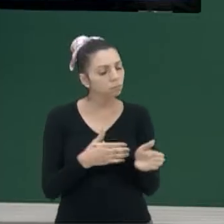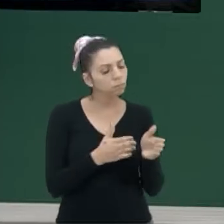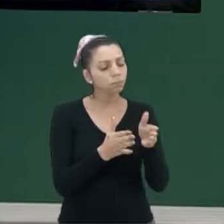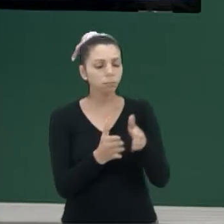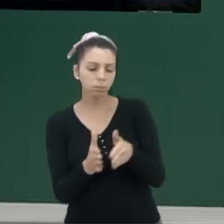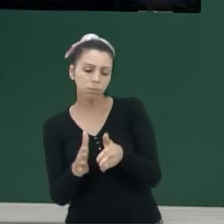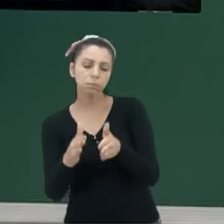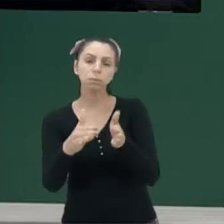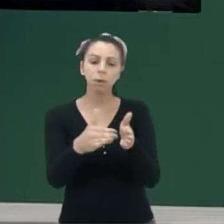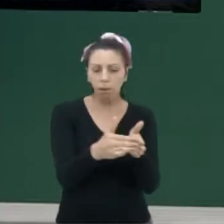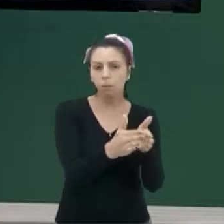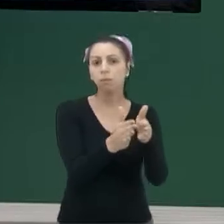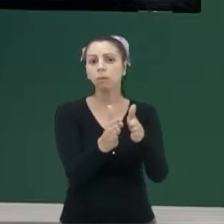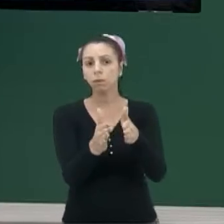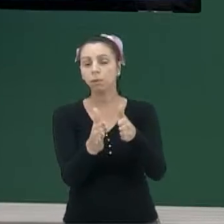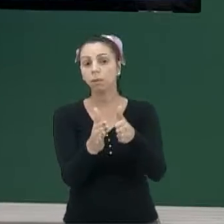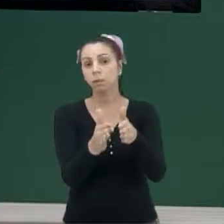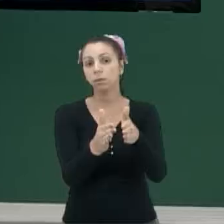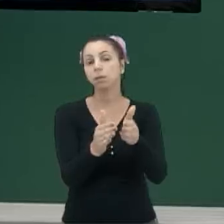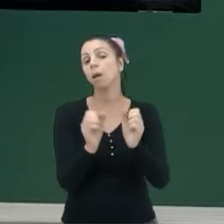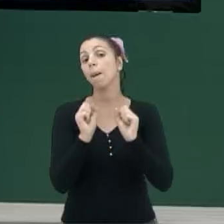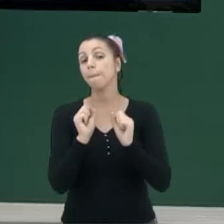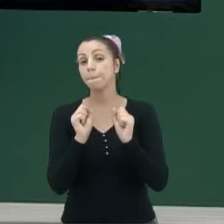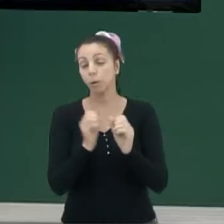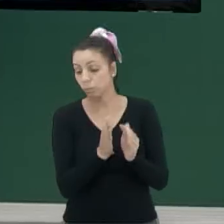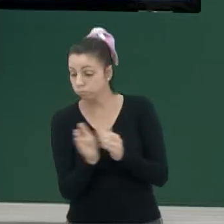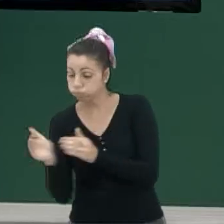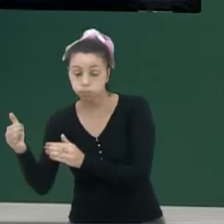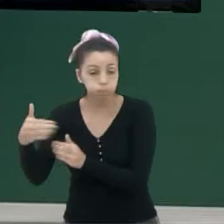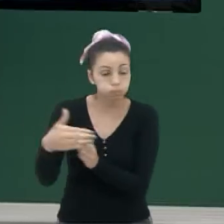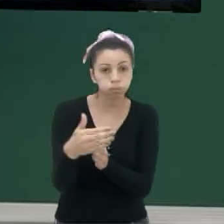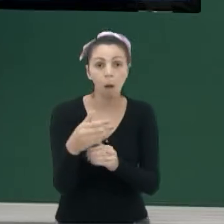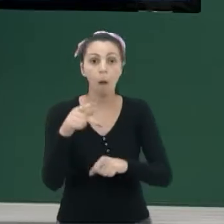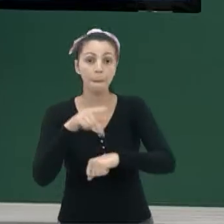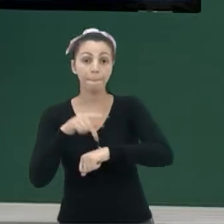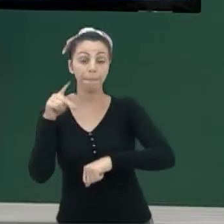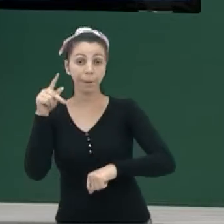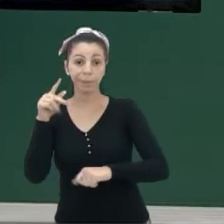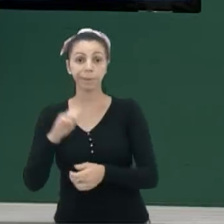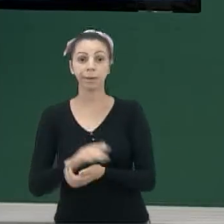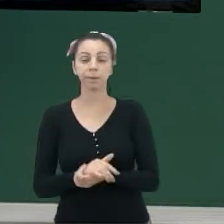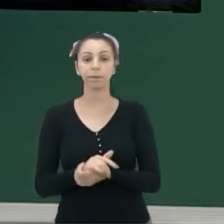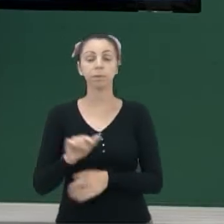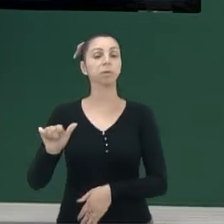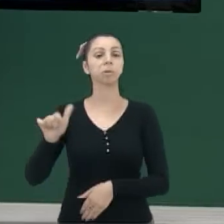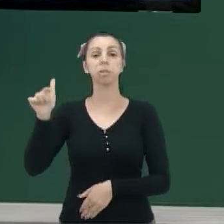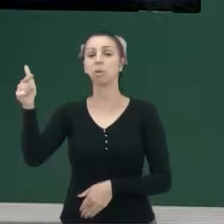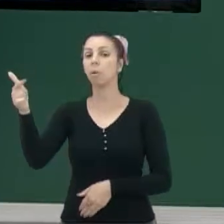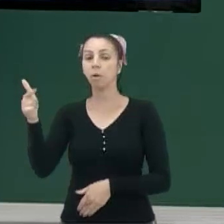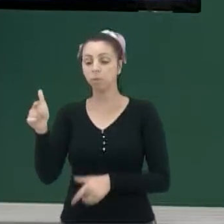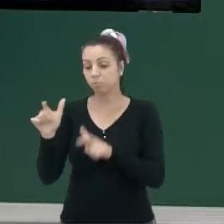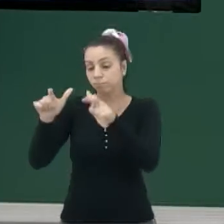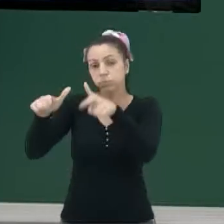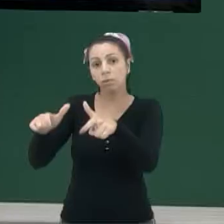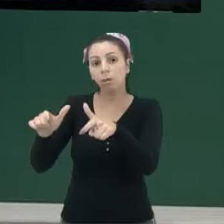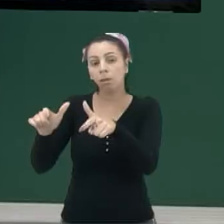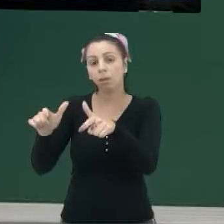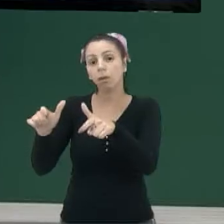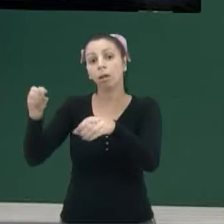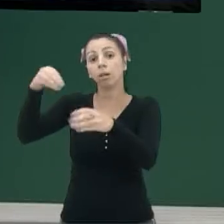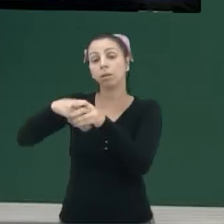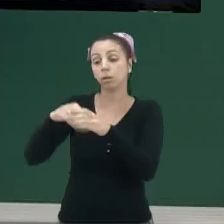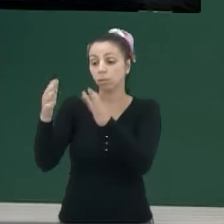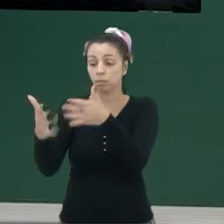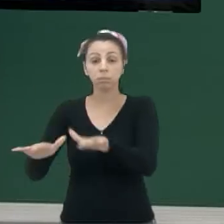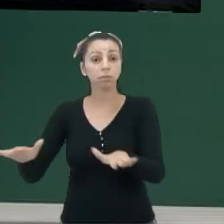já conhecem o caminho, já podem desviar de rochedos, desviar de outras intempéries dentro do mar, então